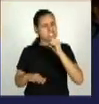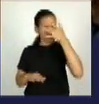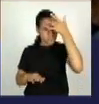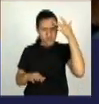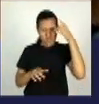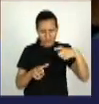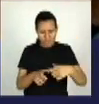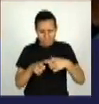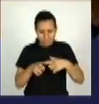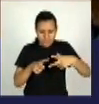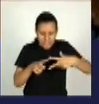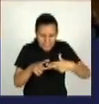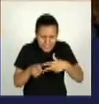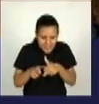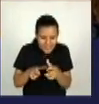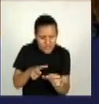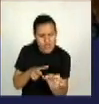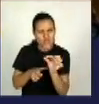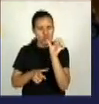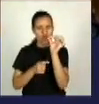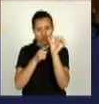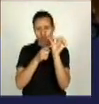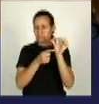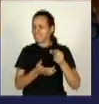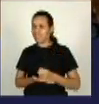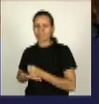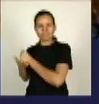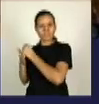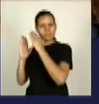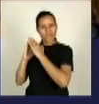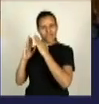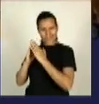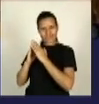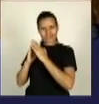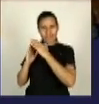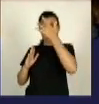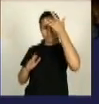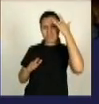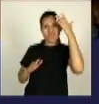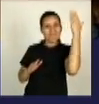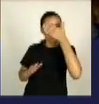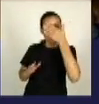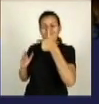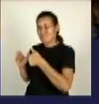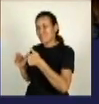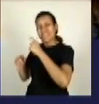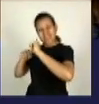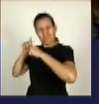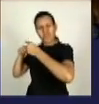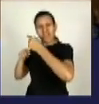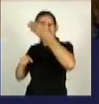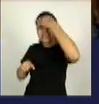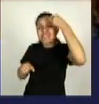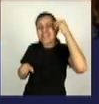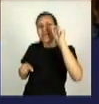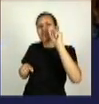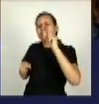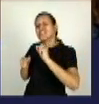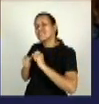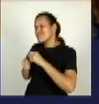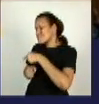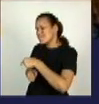e aí, quando você leva para casa, você fala assim, nossa, o que é esse vermelhinho mesmo que eu comprei? Você não esquece porque não está o nome. Então, para